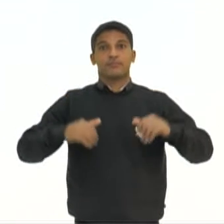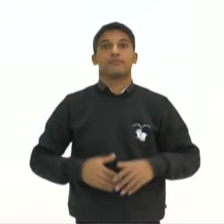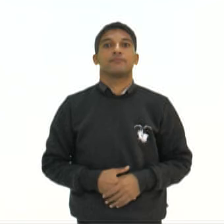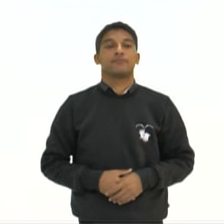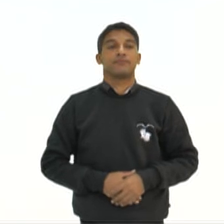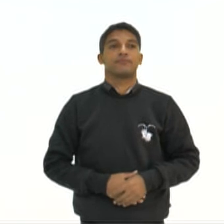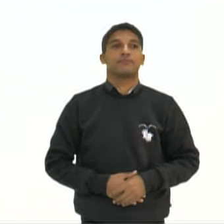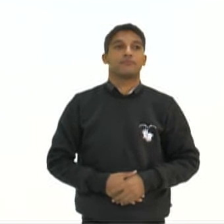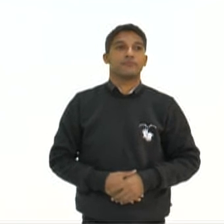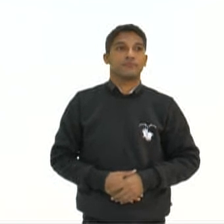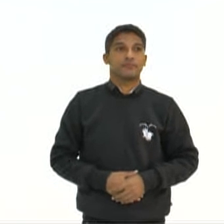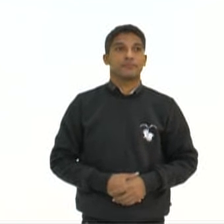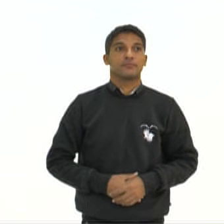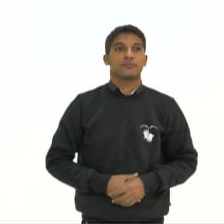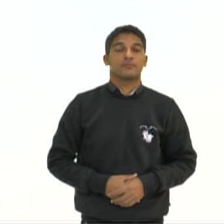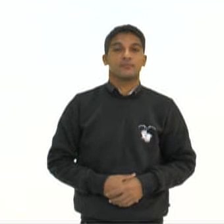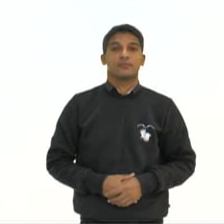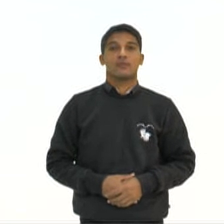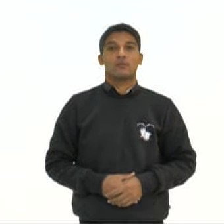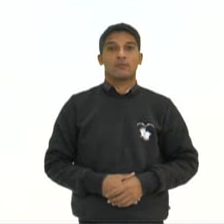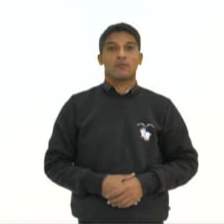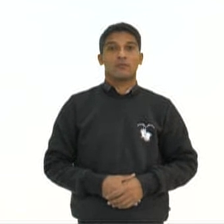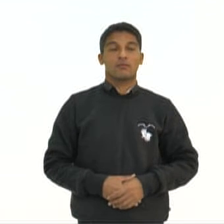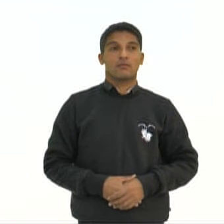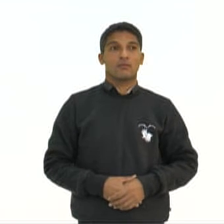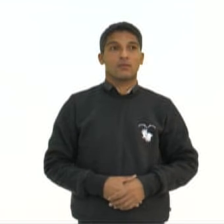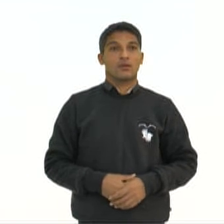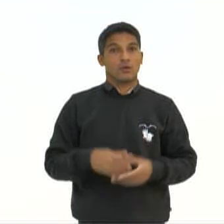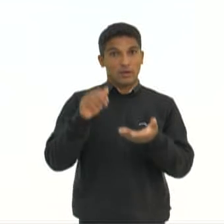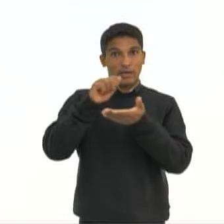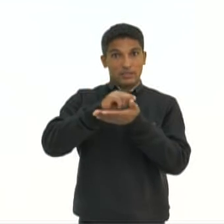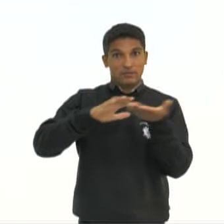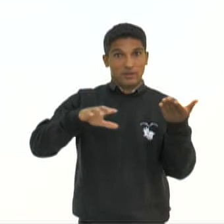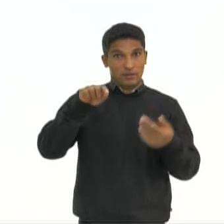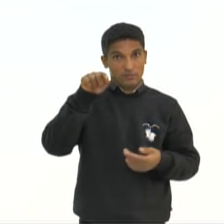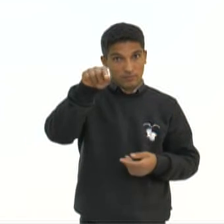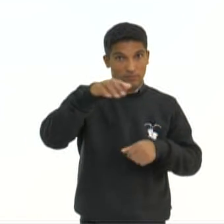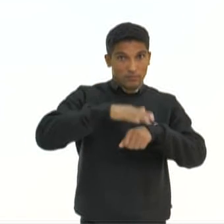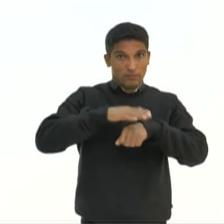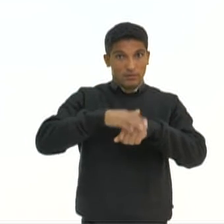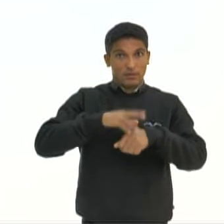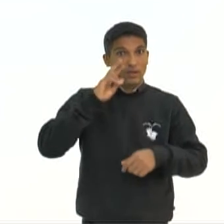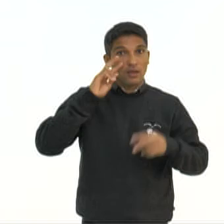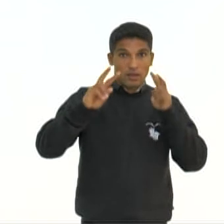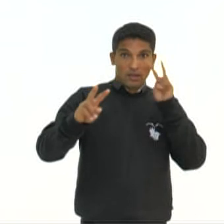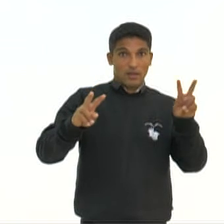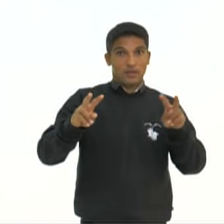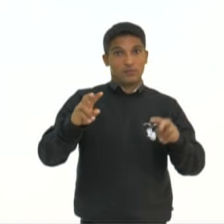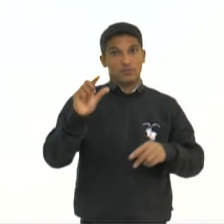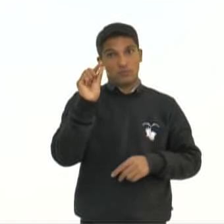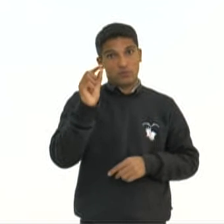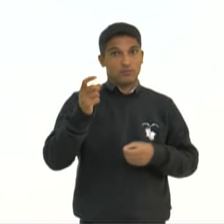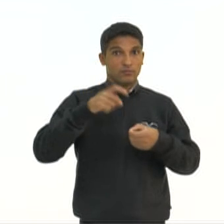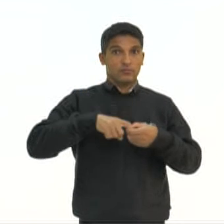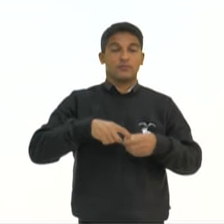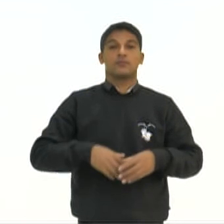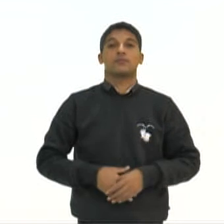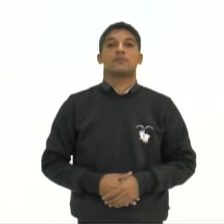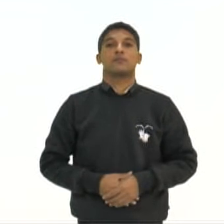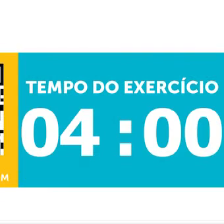nossa seguinte atividade? Então, vocês leiam com atenção e daqui a alguns minutos a gente já volta.